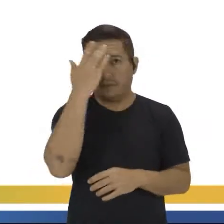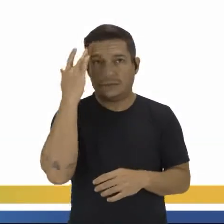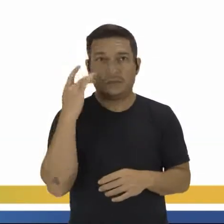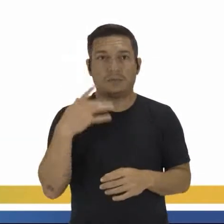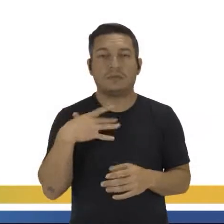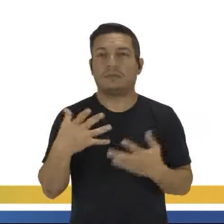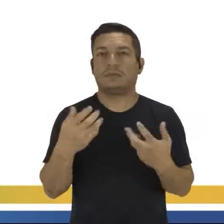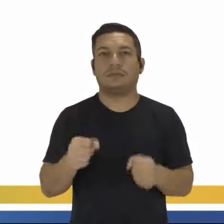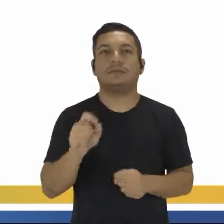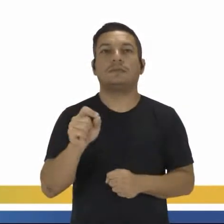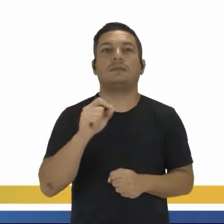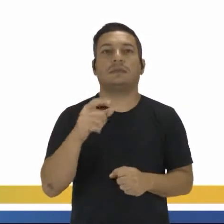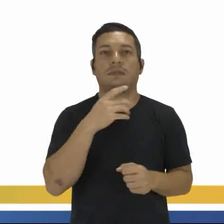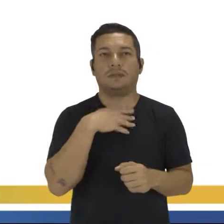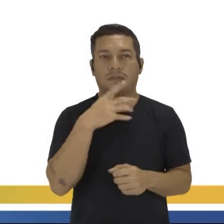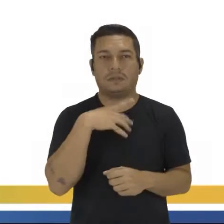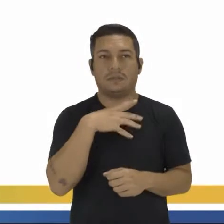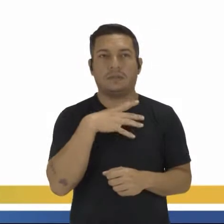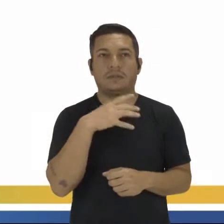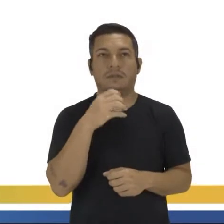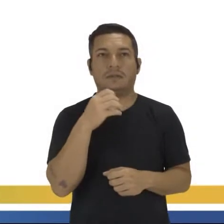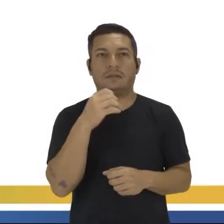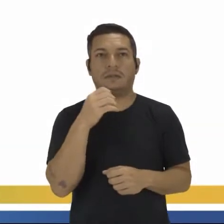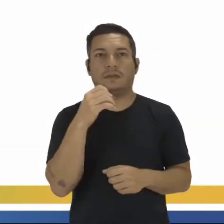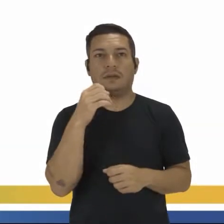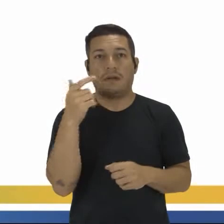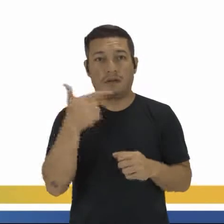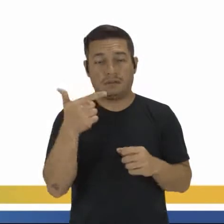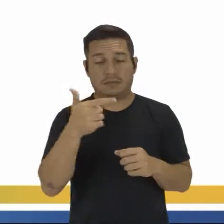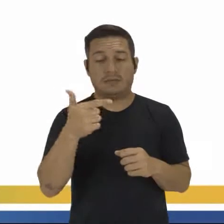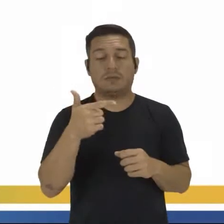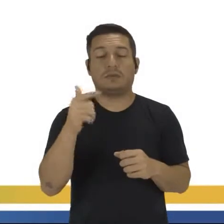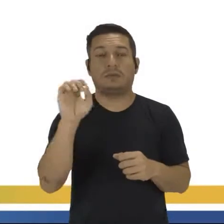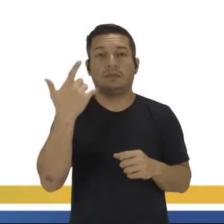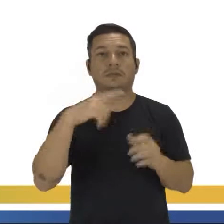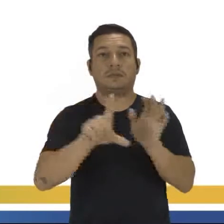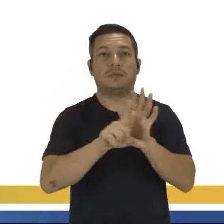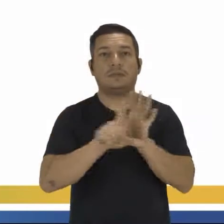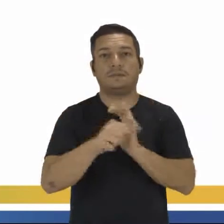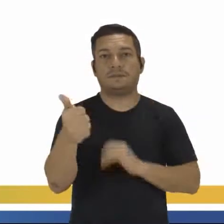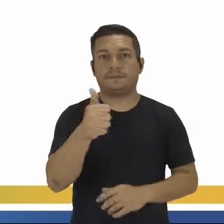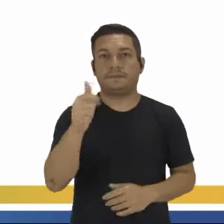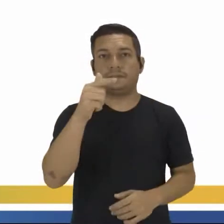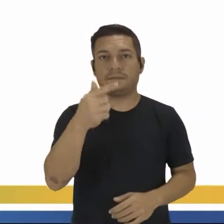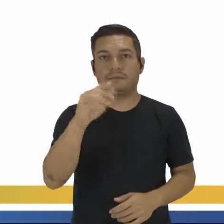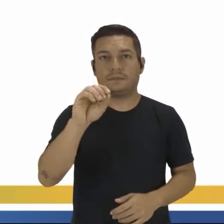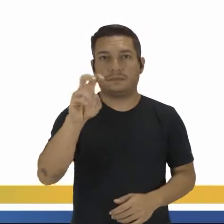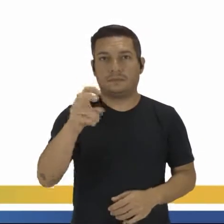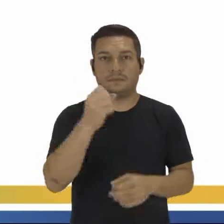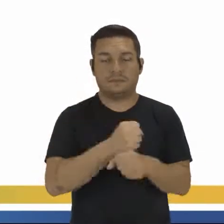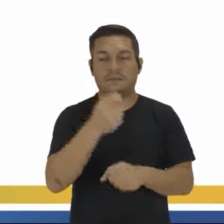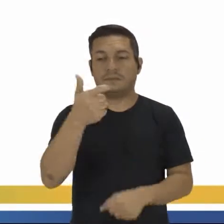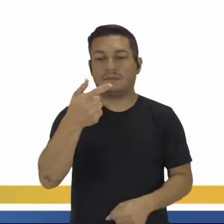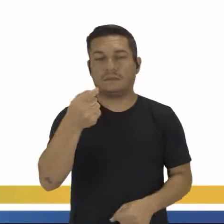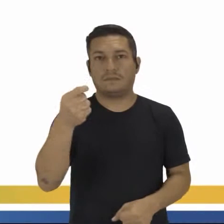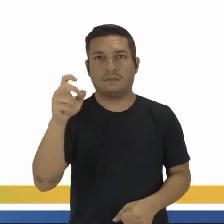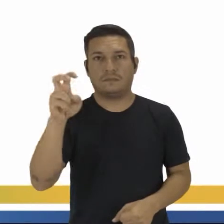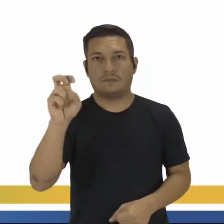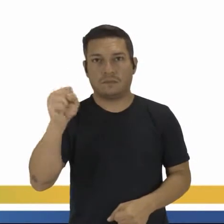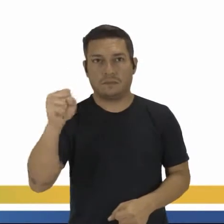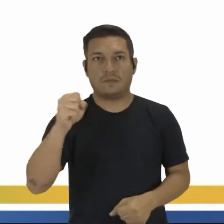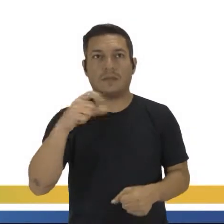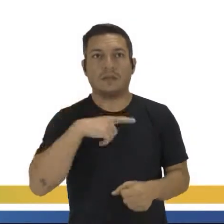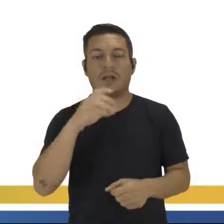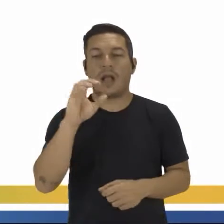não admitiria seus abusos. A segunda versão da Lei 11.705 de 2008, a famosa Álcool Zero,